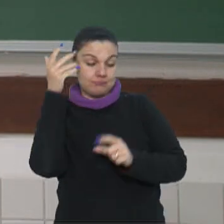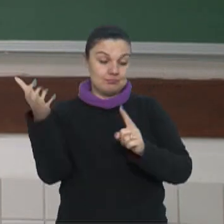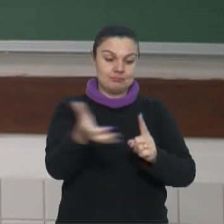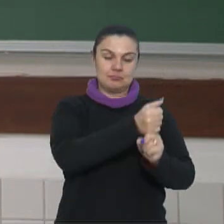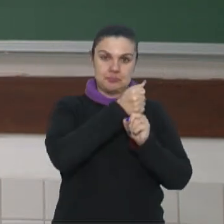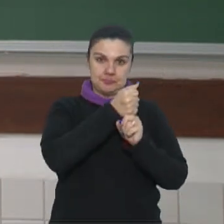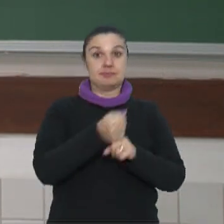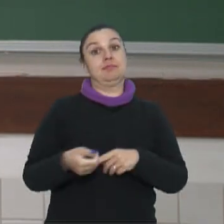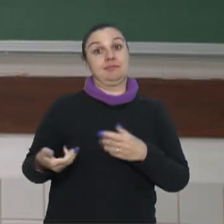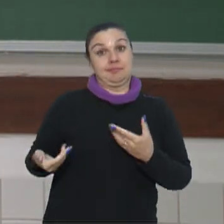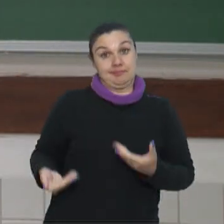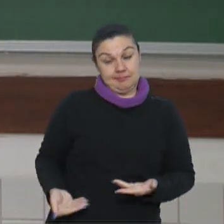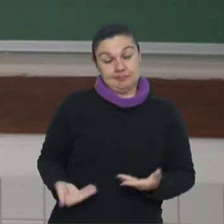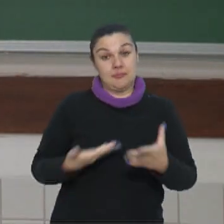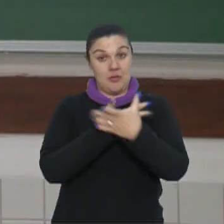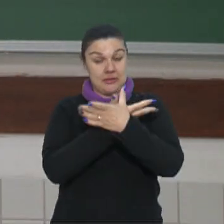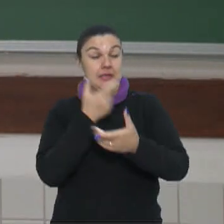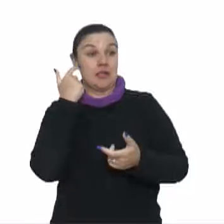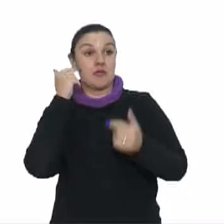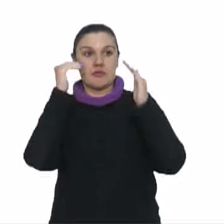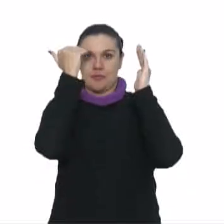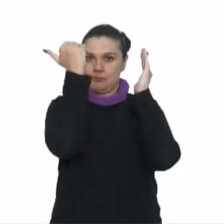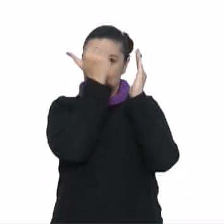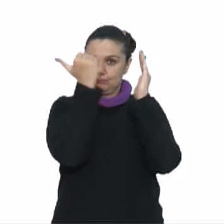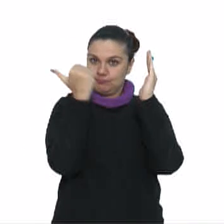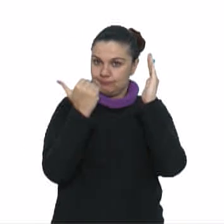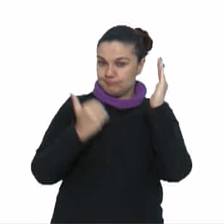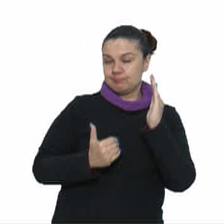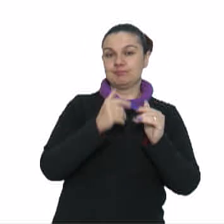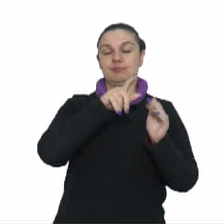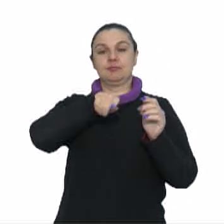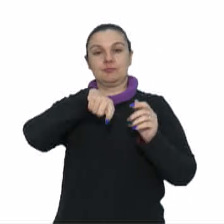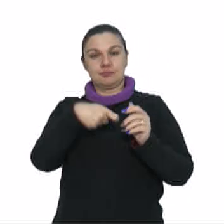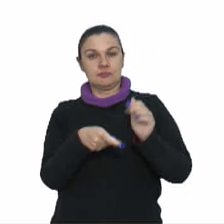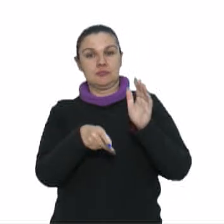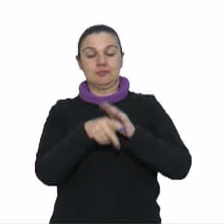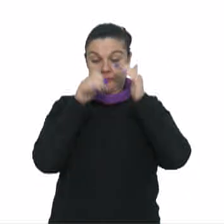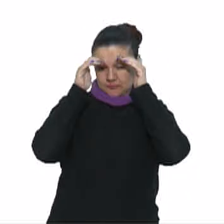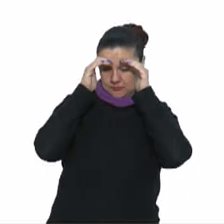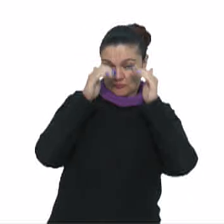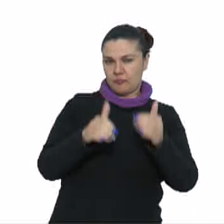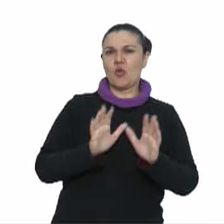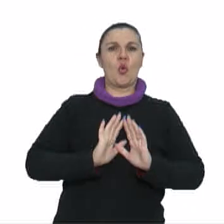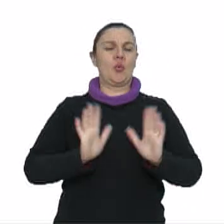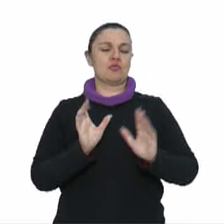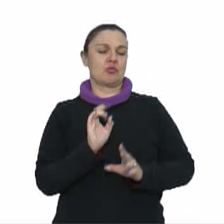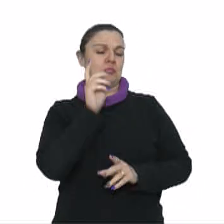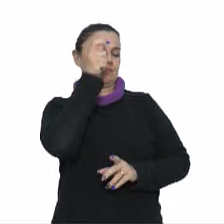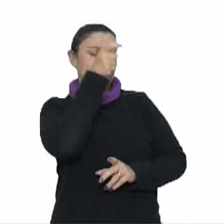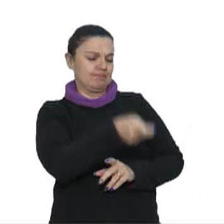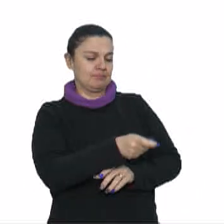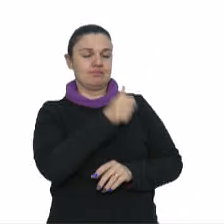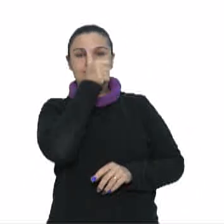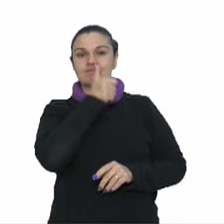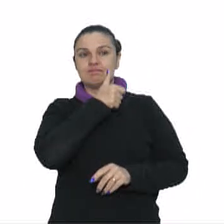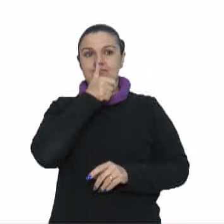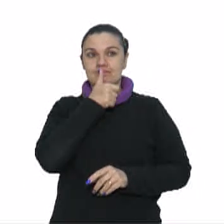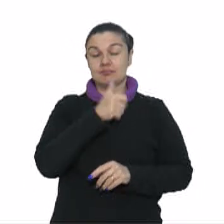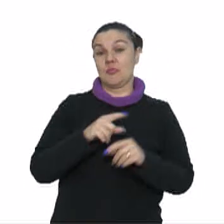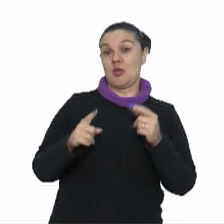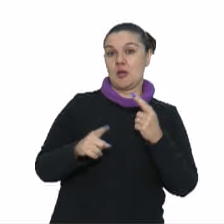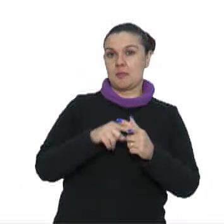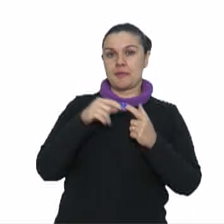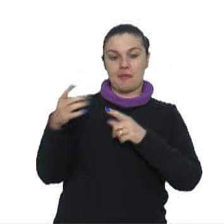sobre eles. Então você tem graus dessa subordinação. Outros ainda só pagavam tributos à força, quando eram